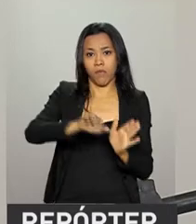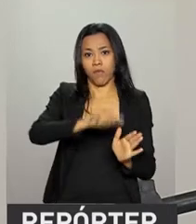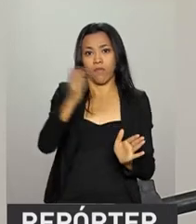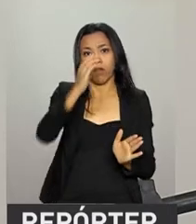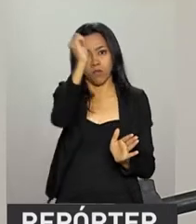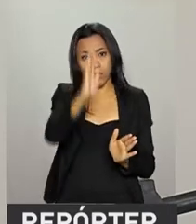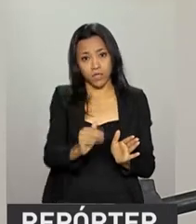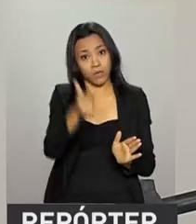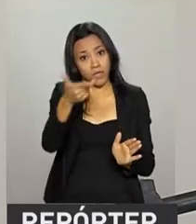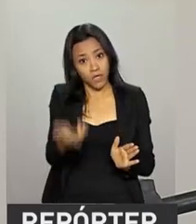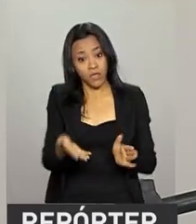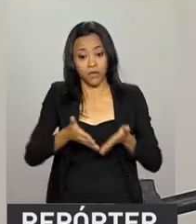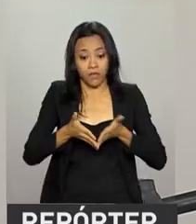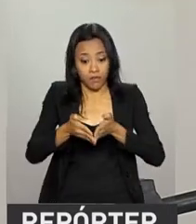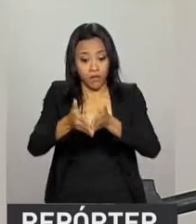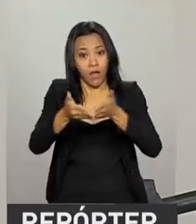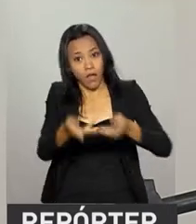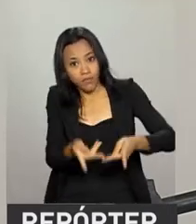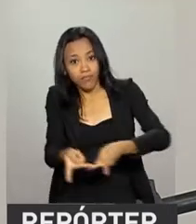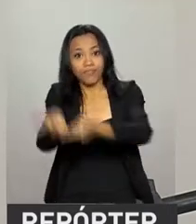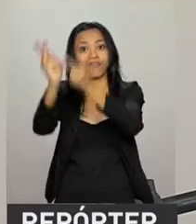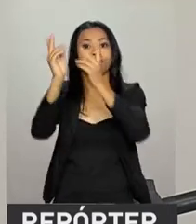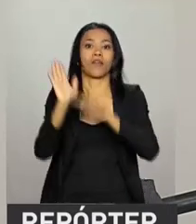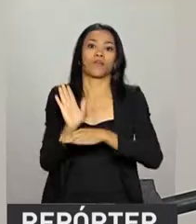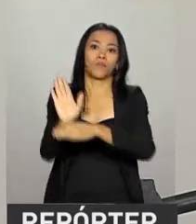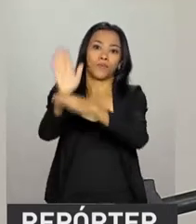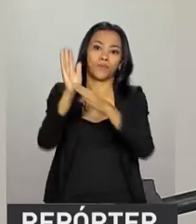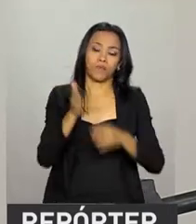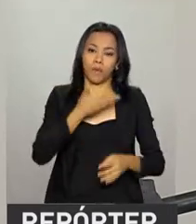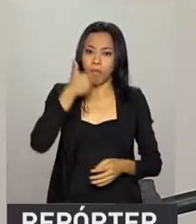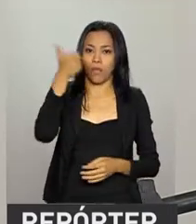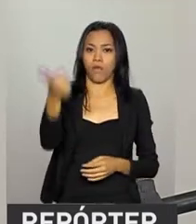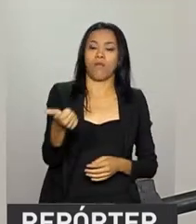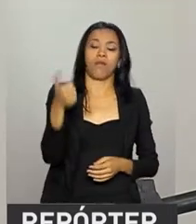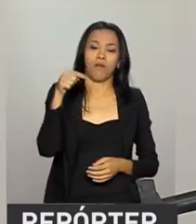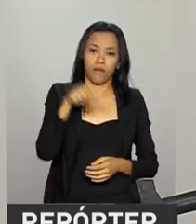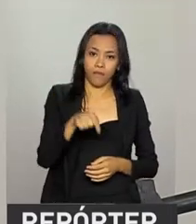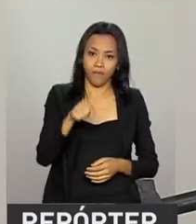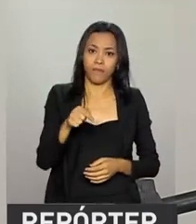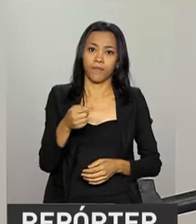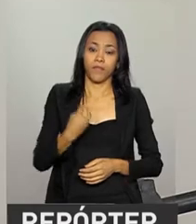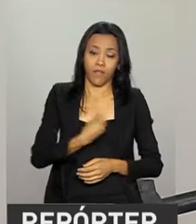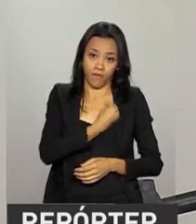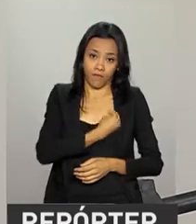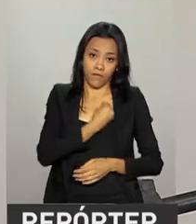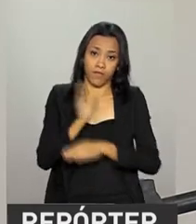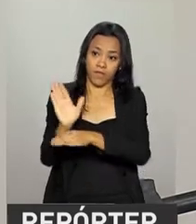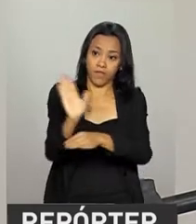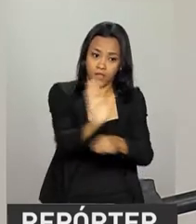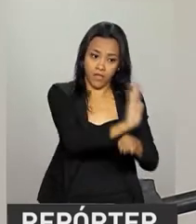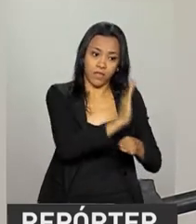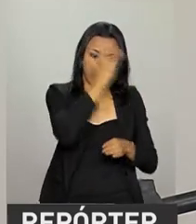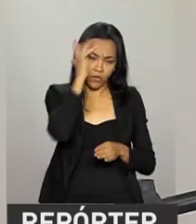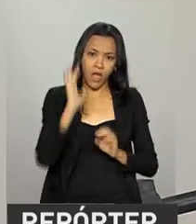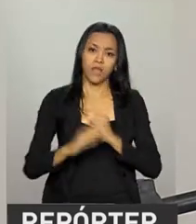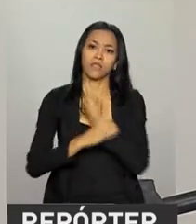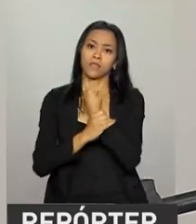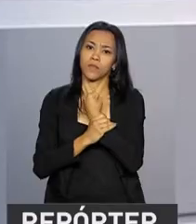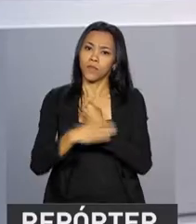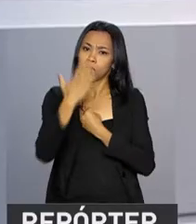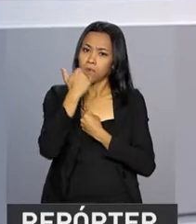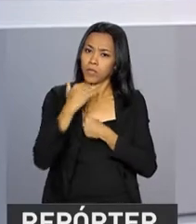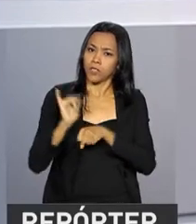que, além de ganhar dinheiro, possamos contribuir para a melhoria da vida das pessoas, garantindo alimentação